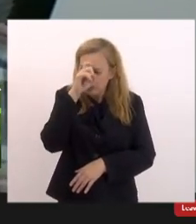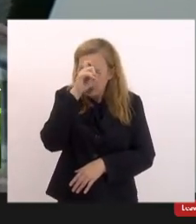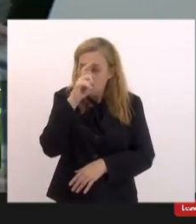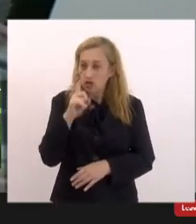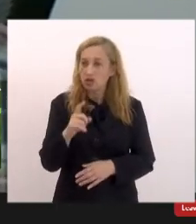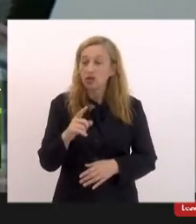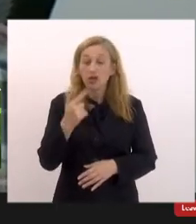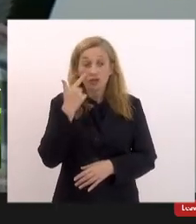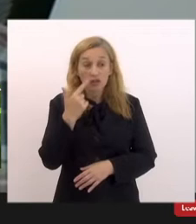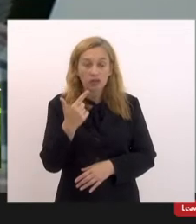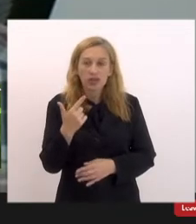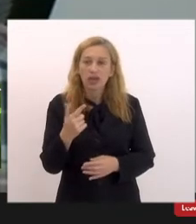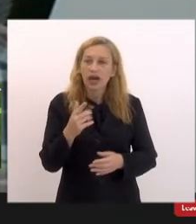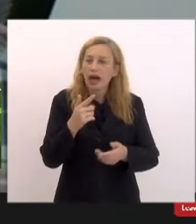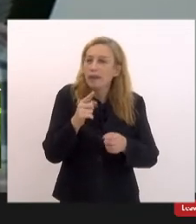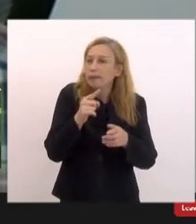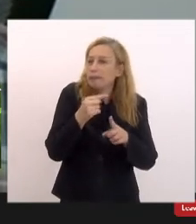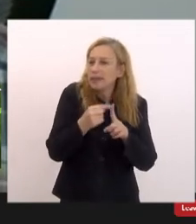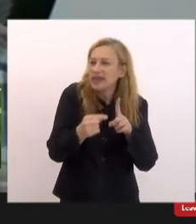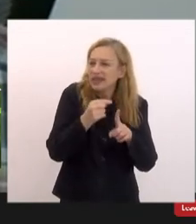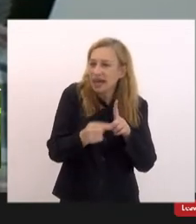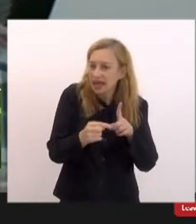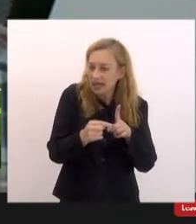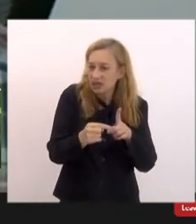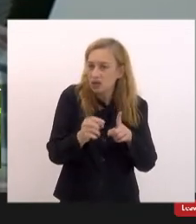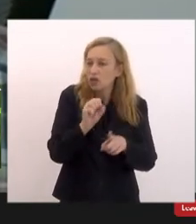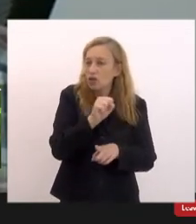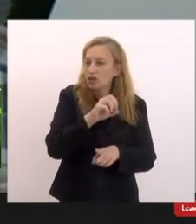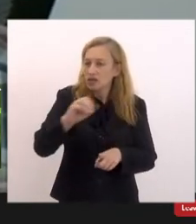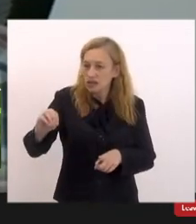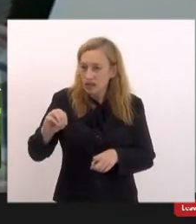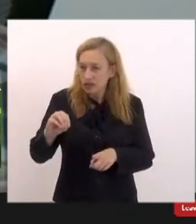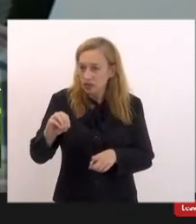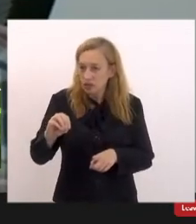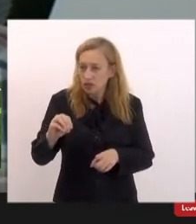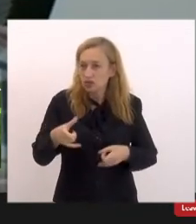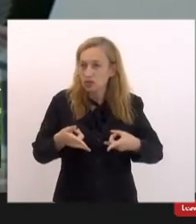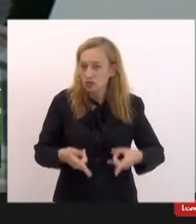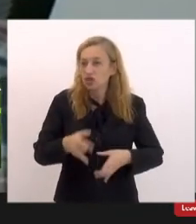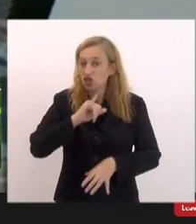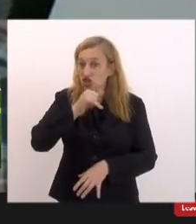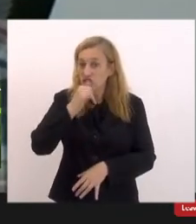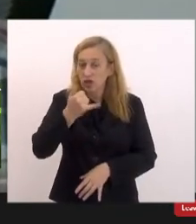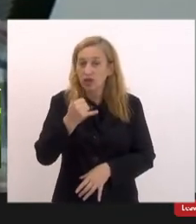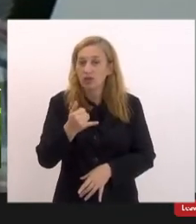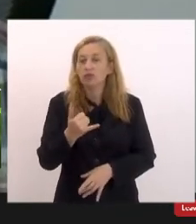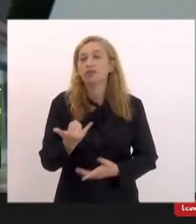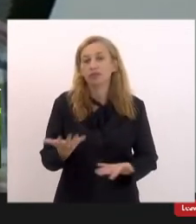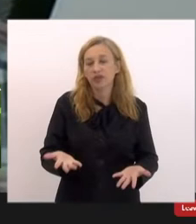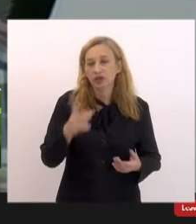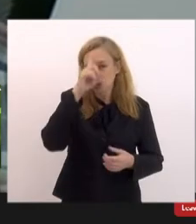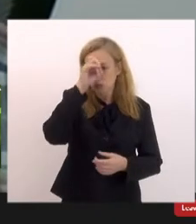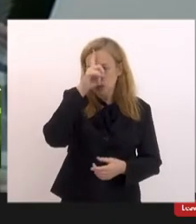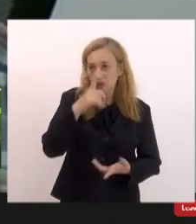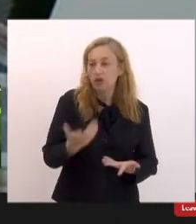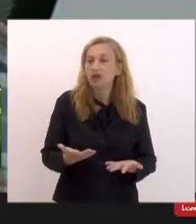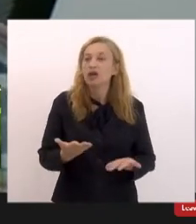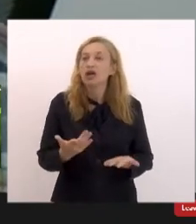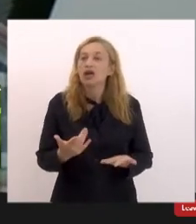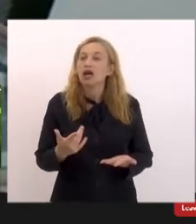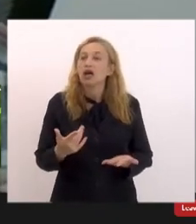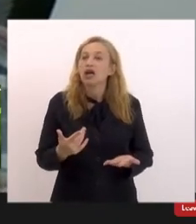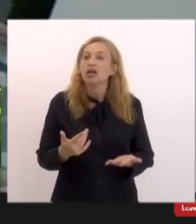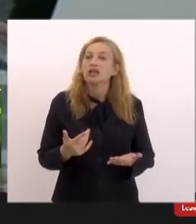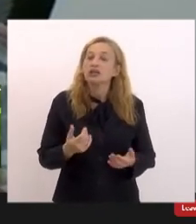metade aqui no estado, em torno de 800 leitos ocupados aqui em janeiro. O que significa, assim, teve